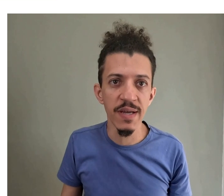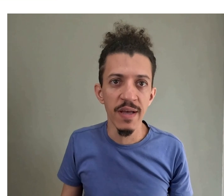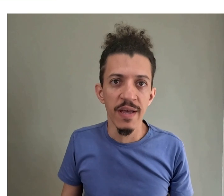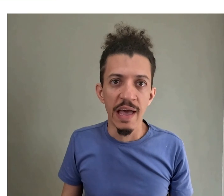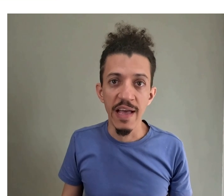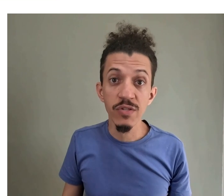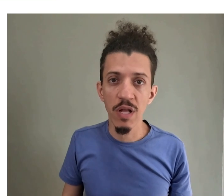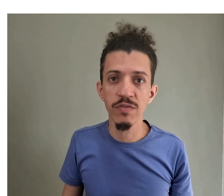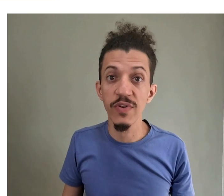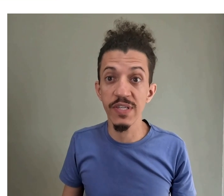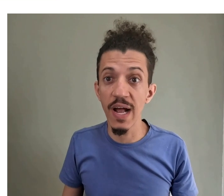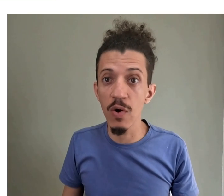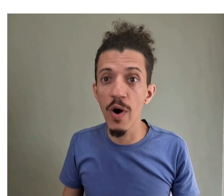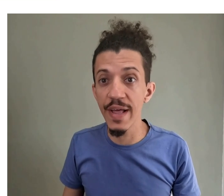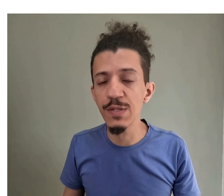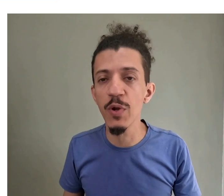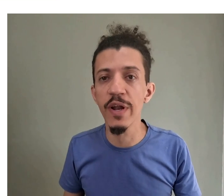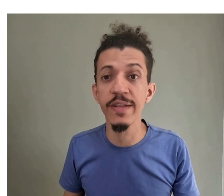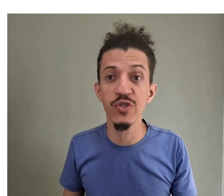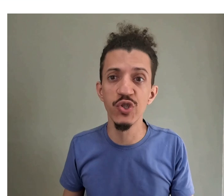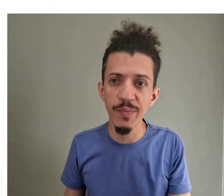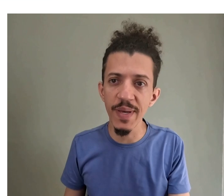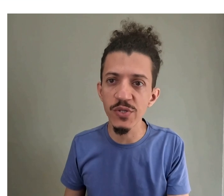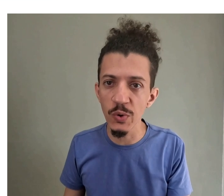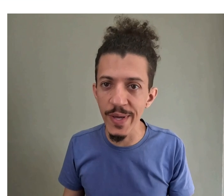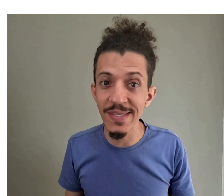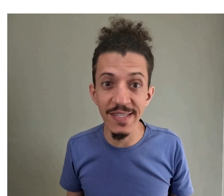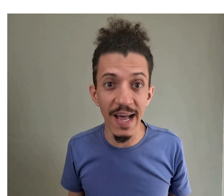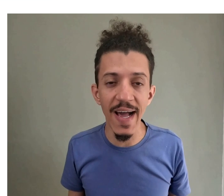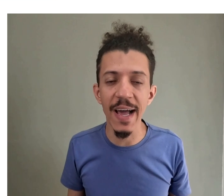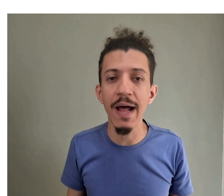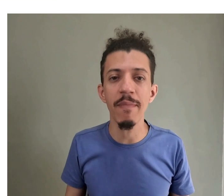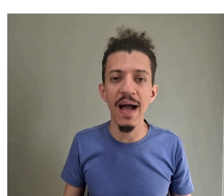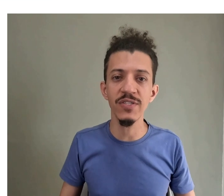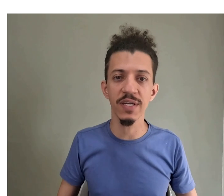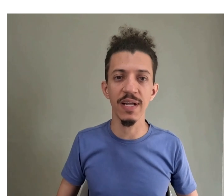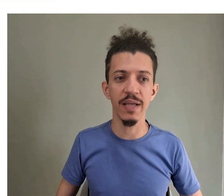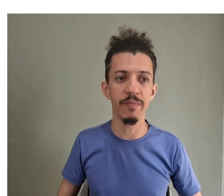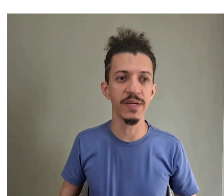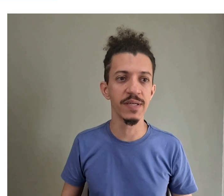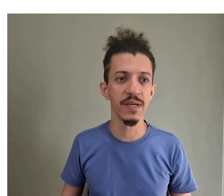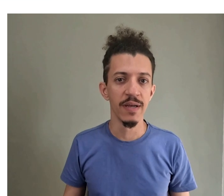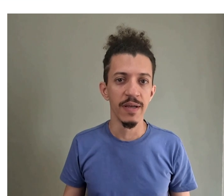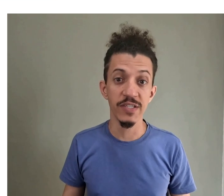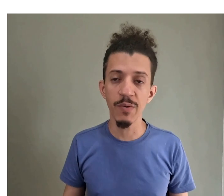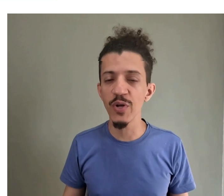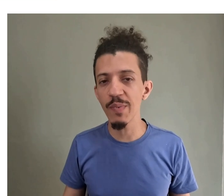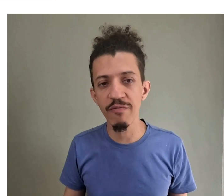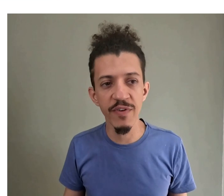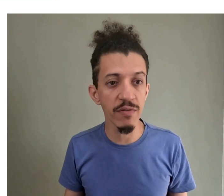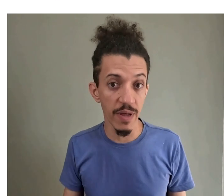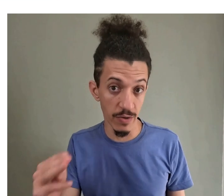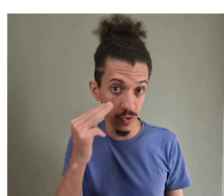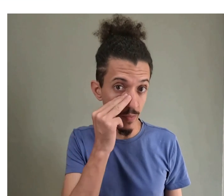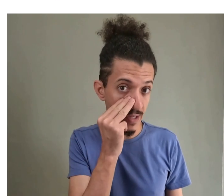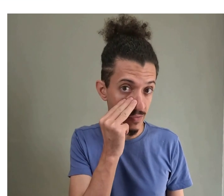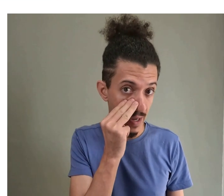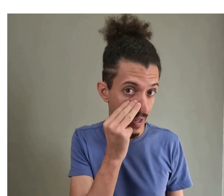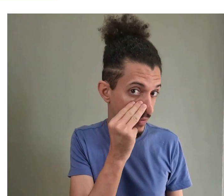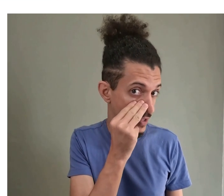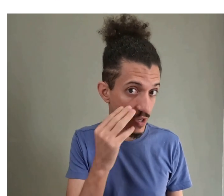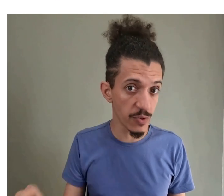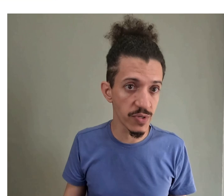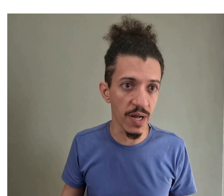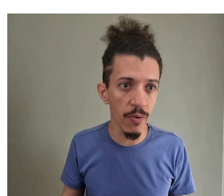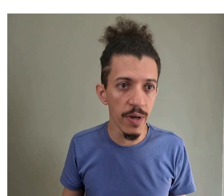português. É isso que nós vamos fazer agora, explorando as dimensões da gramática da Libras. Seja muito bem-vindo, eu sou o Madison